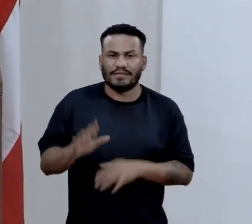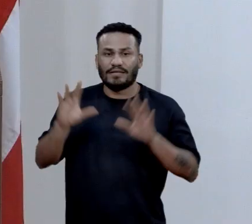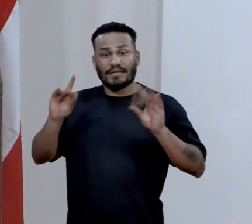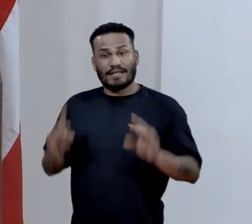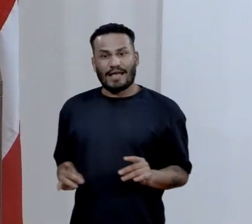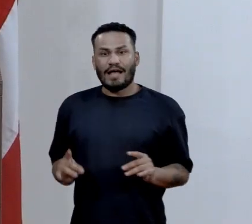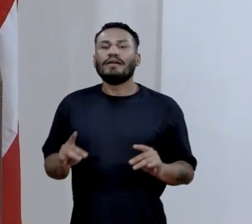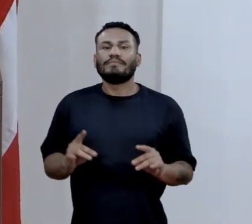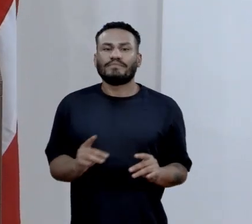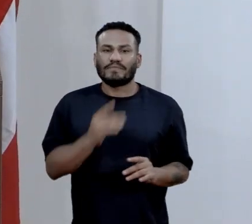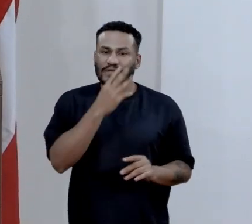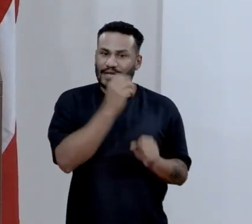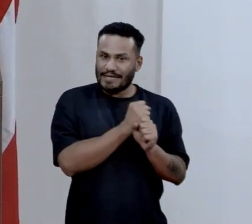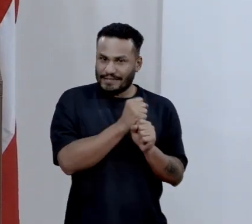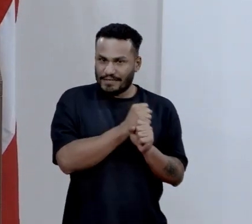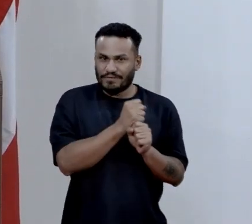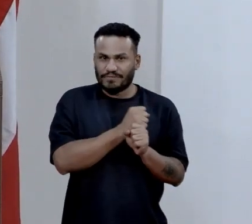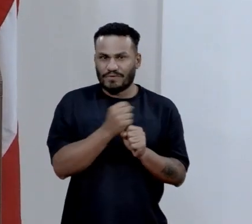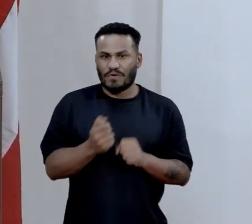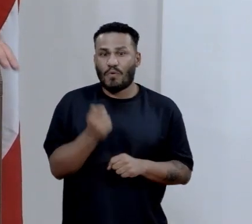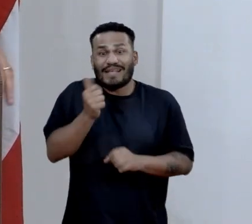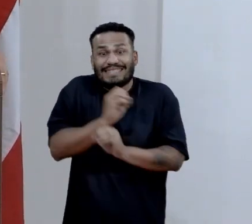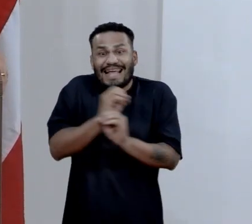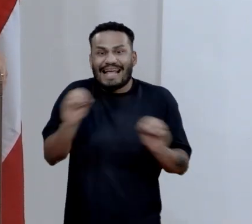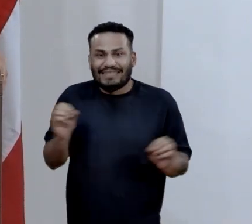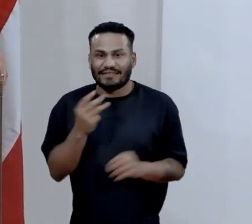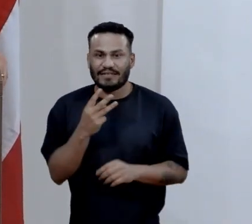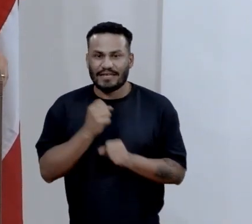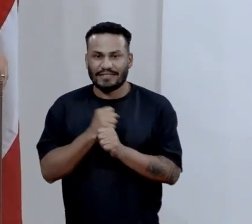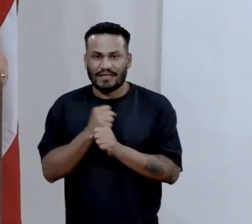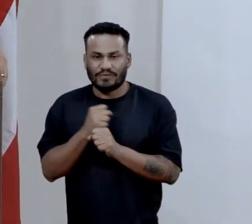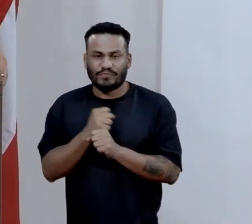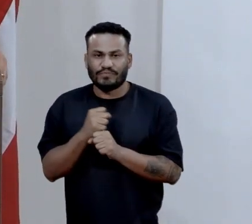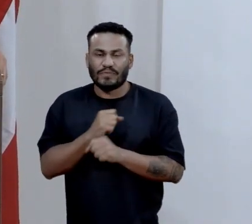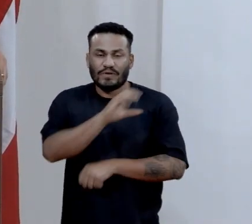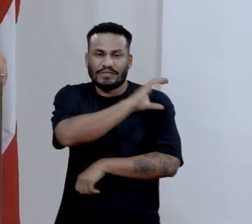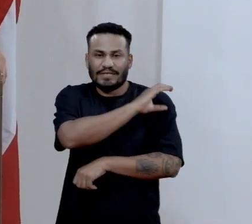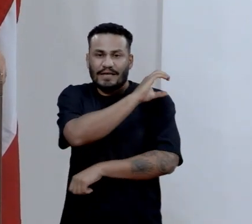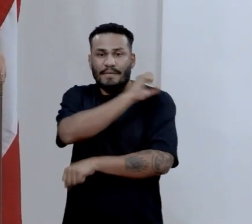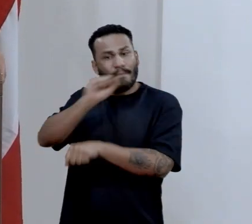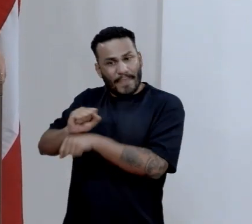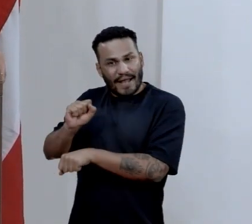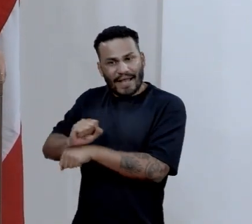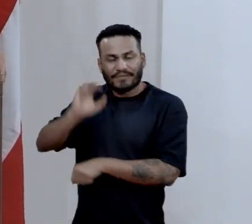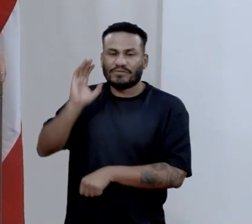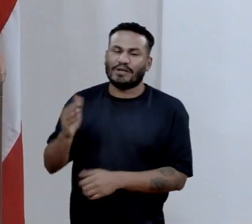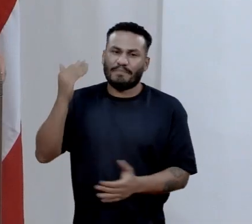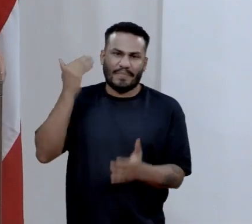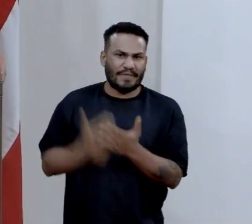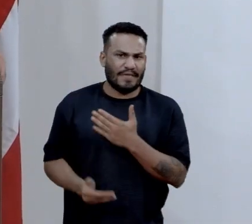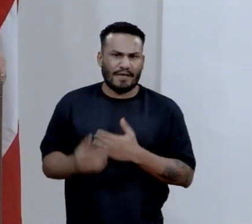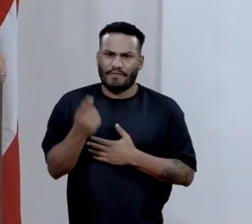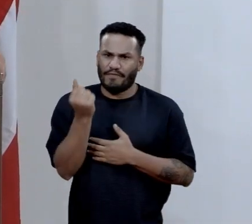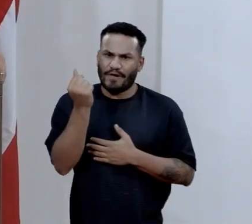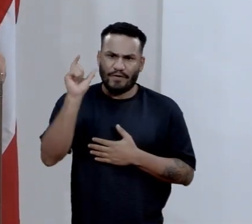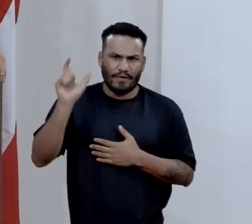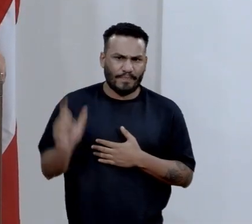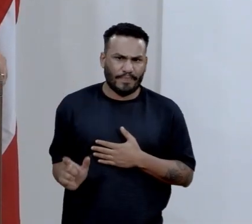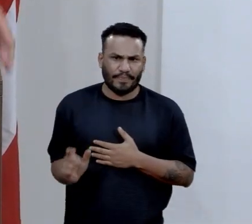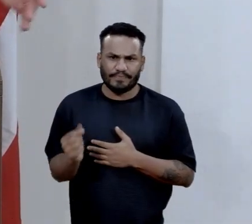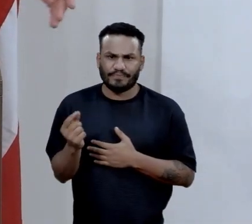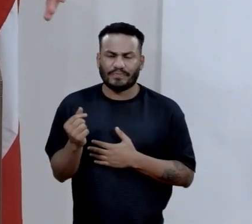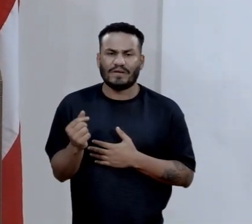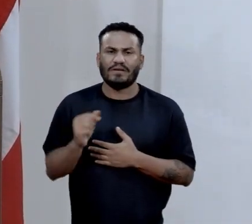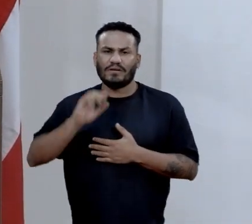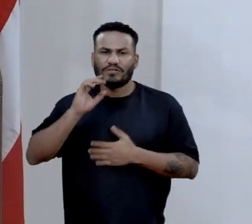Detalhe, nesse meio tempo de 3 anos, quase nada, né? 3 anos, esse 100 mil está lá parado, já perdendo provavelmente o seu valor,